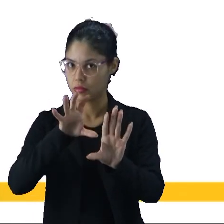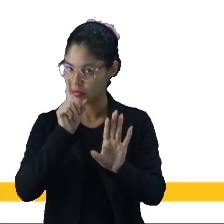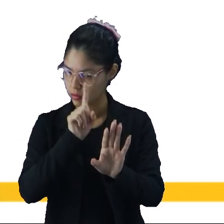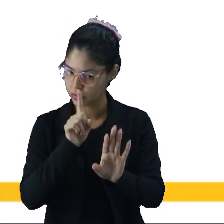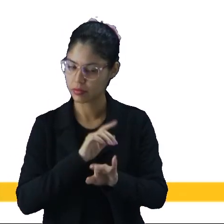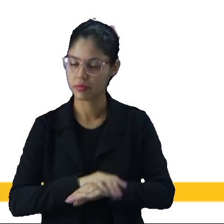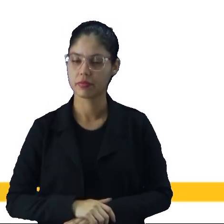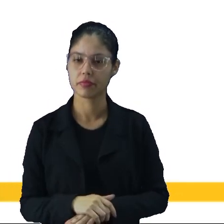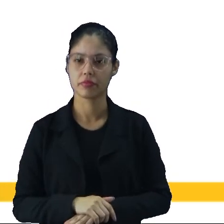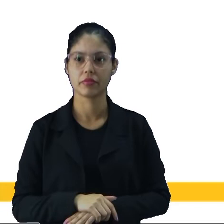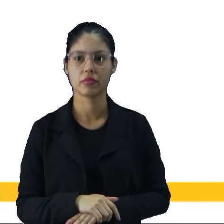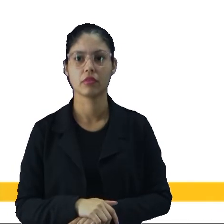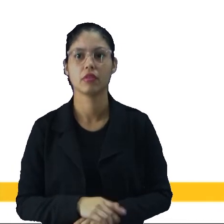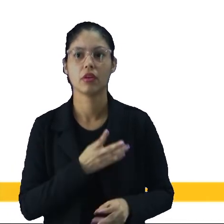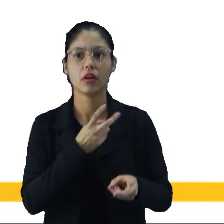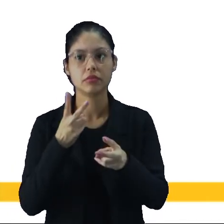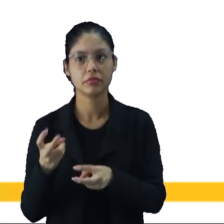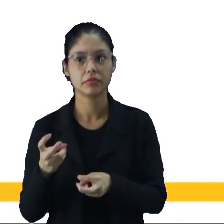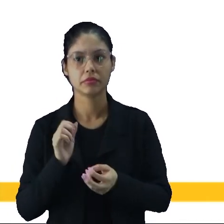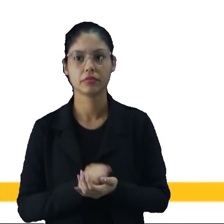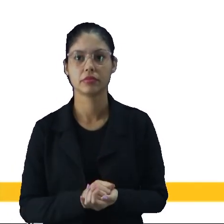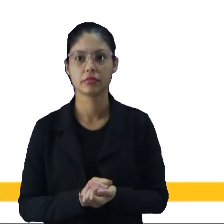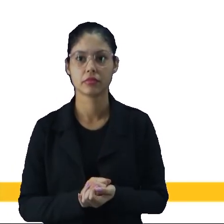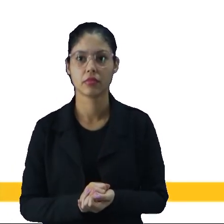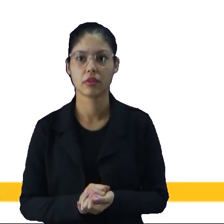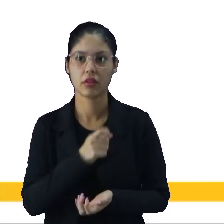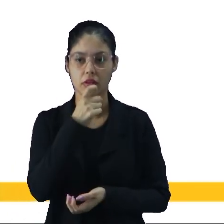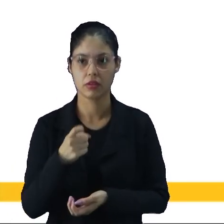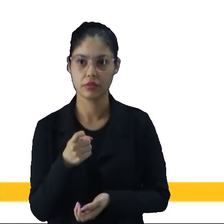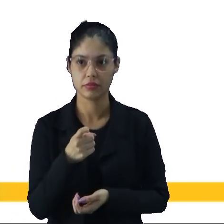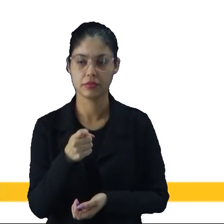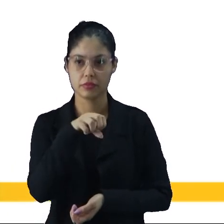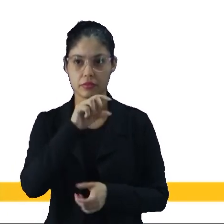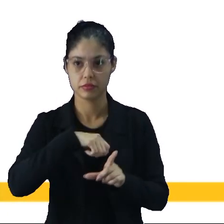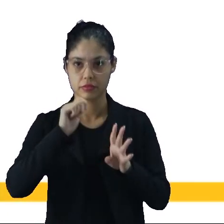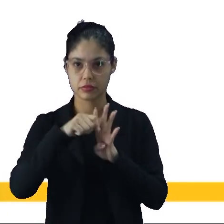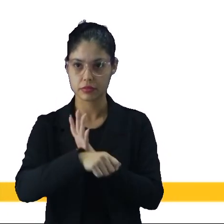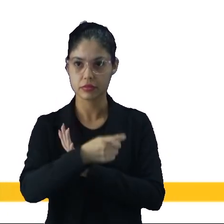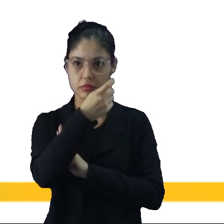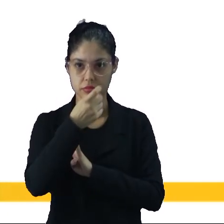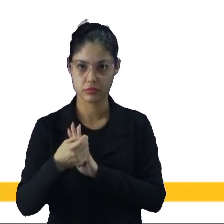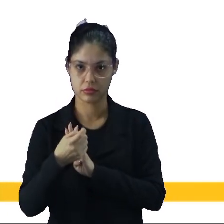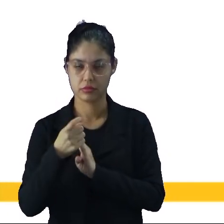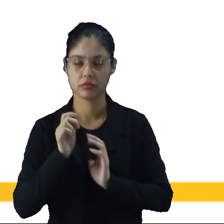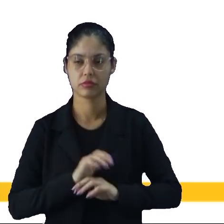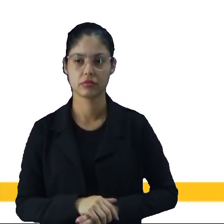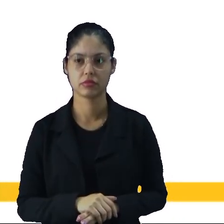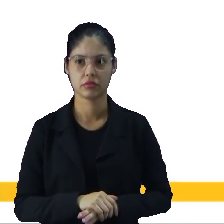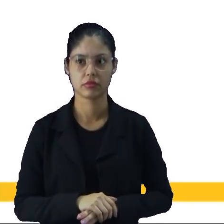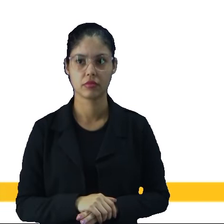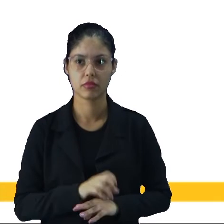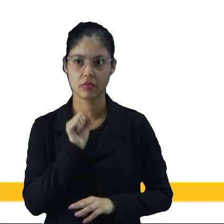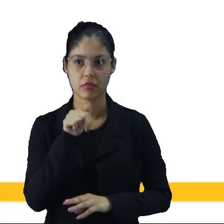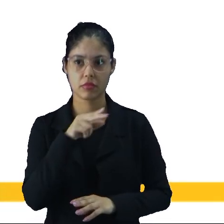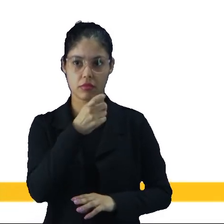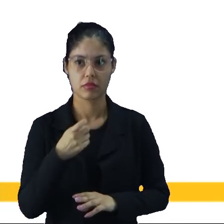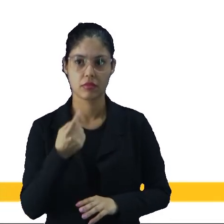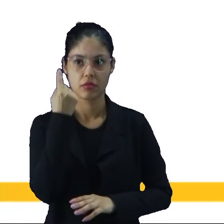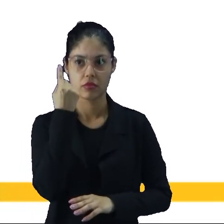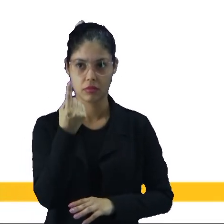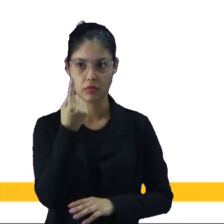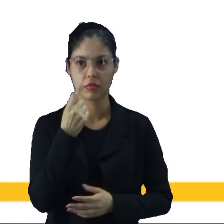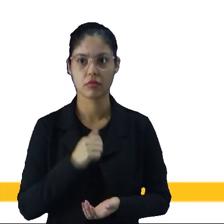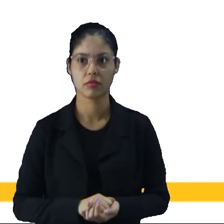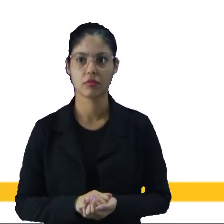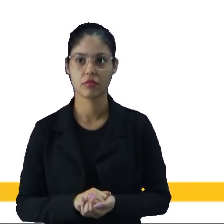tá? Observe, vamos dar nome aos bois. X representa o mês do ano. X representa o mês do ano. Sendo X igual a 1, eu vou